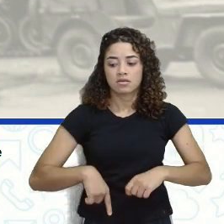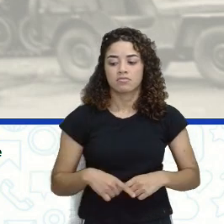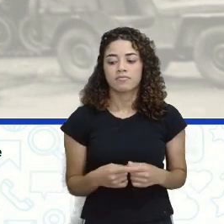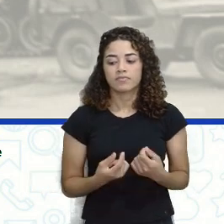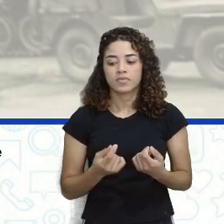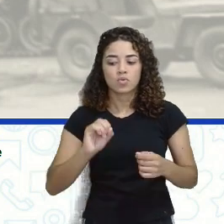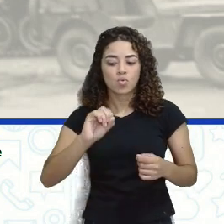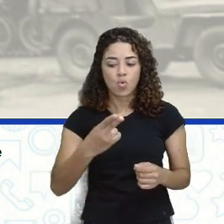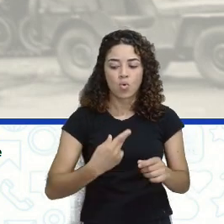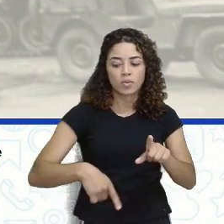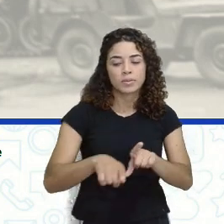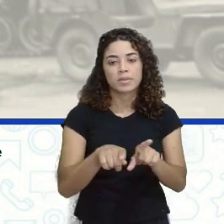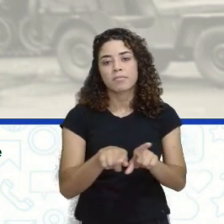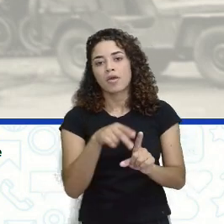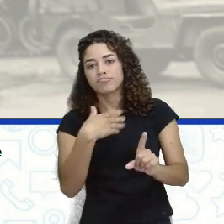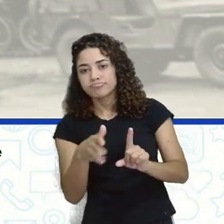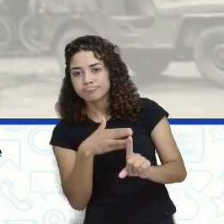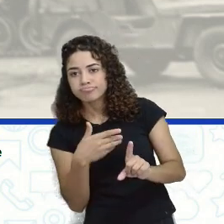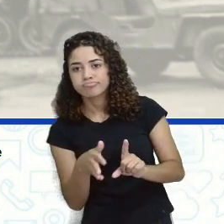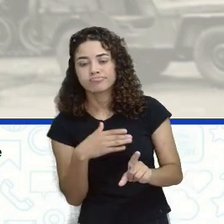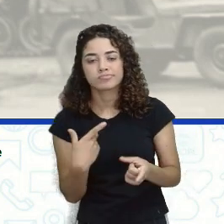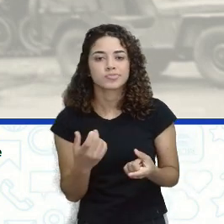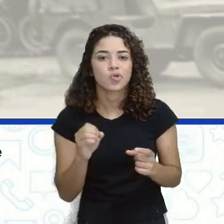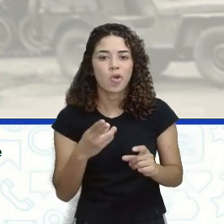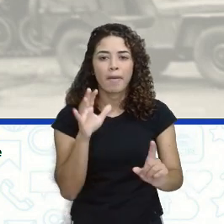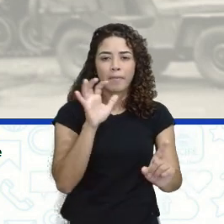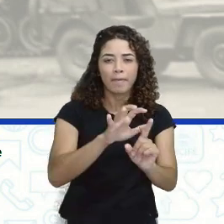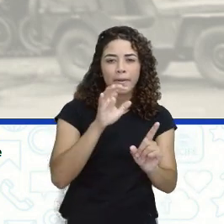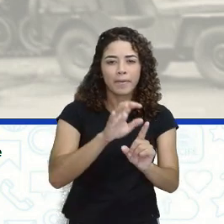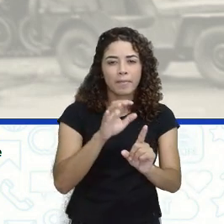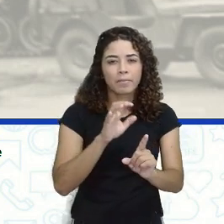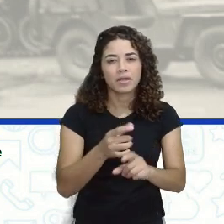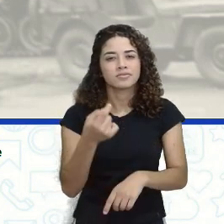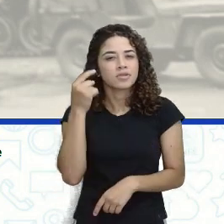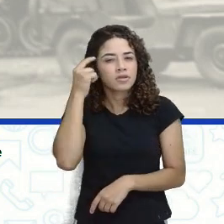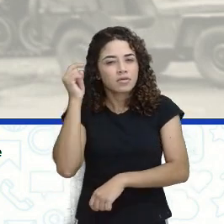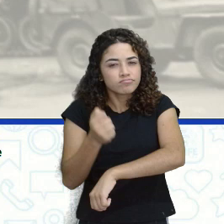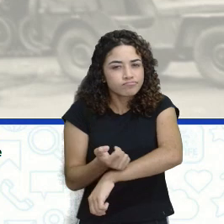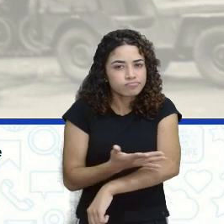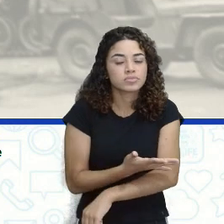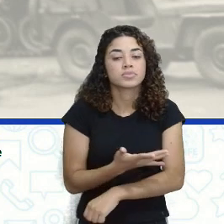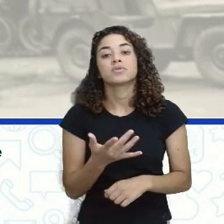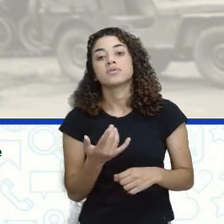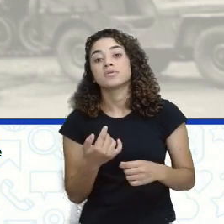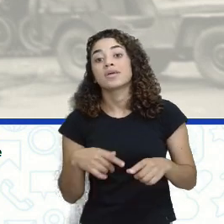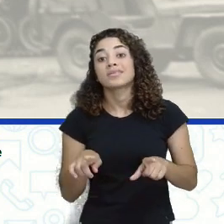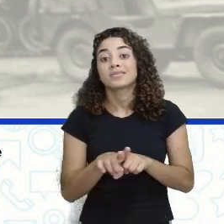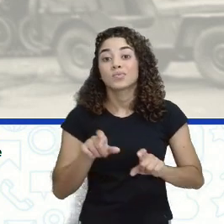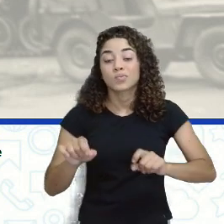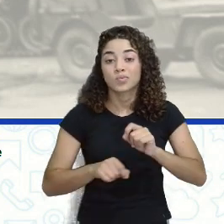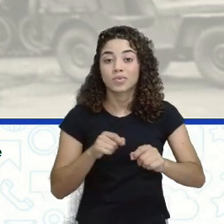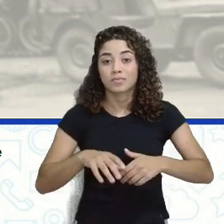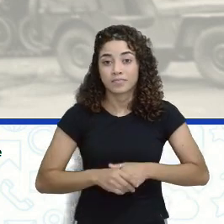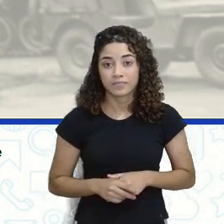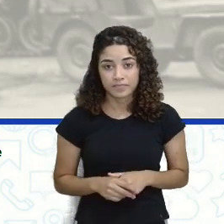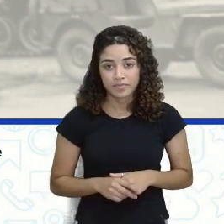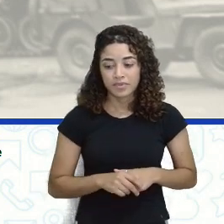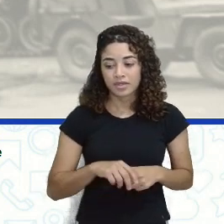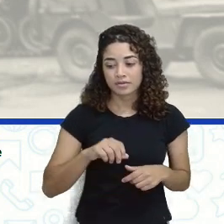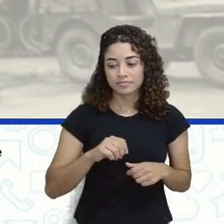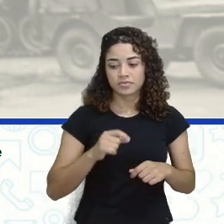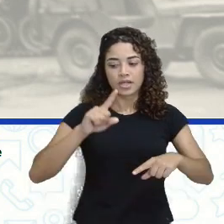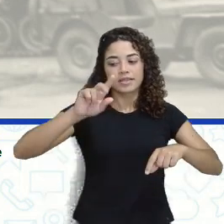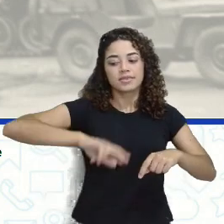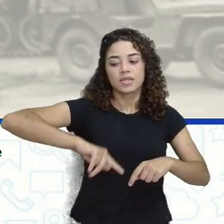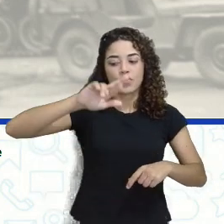física ou violência, né, emocional, simbólica, de caráter excepcional e ilegítimo.